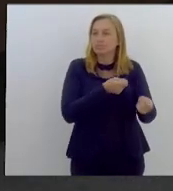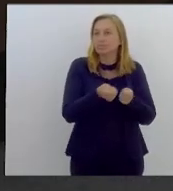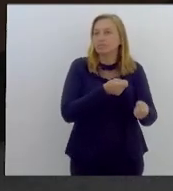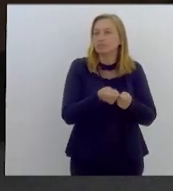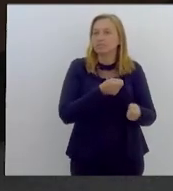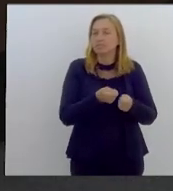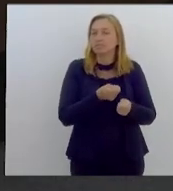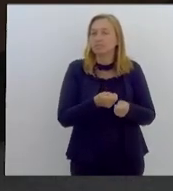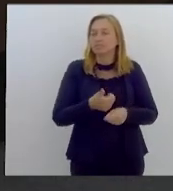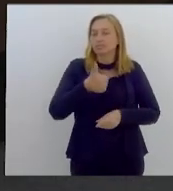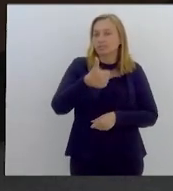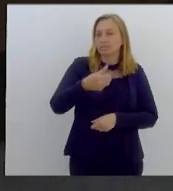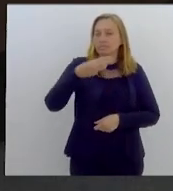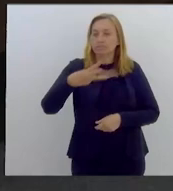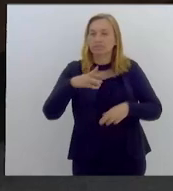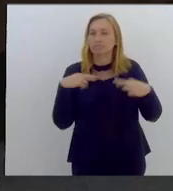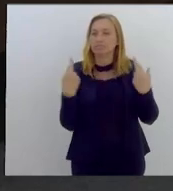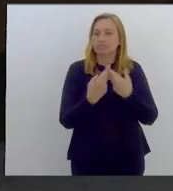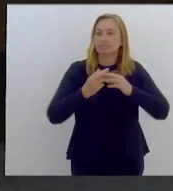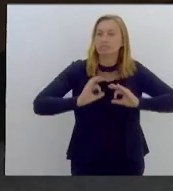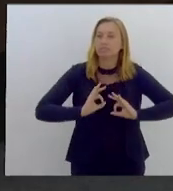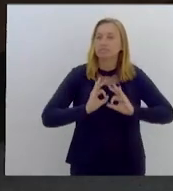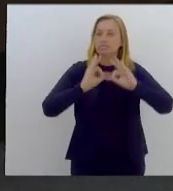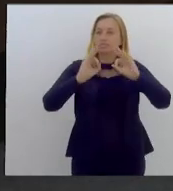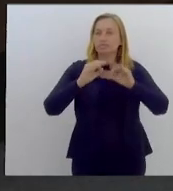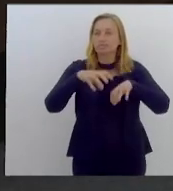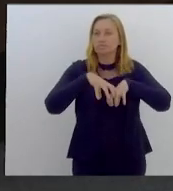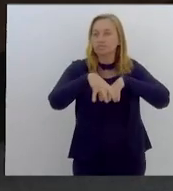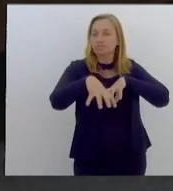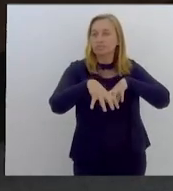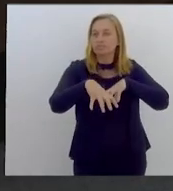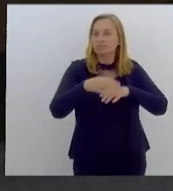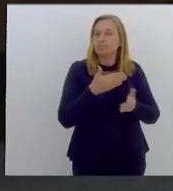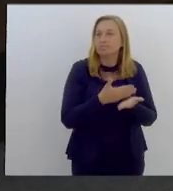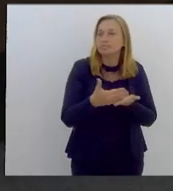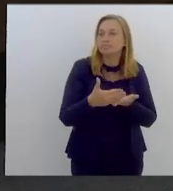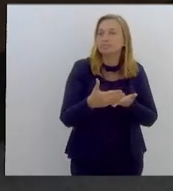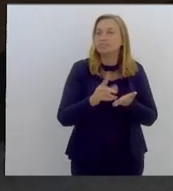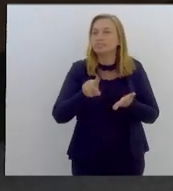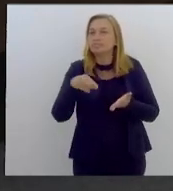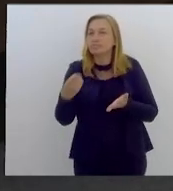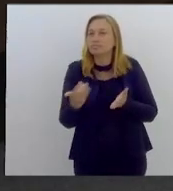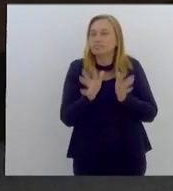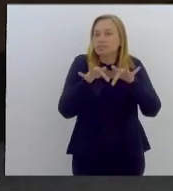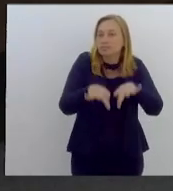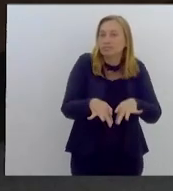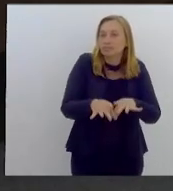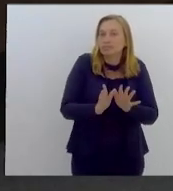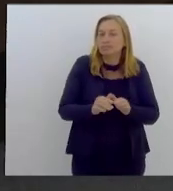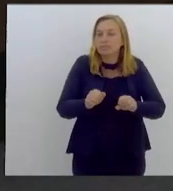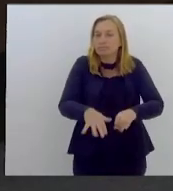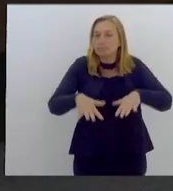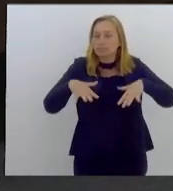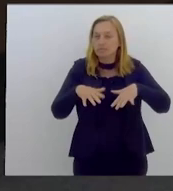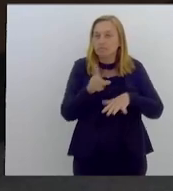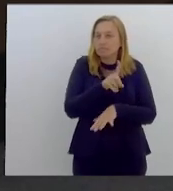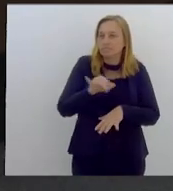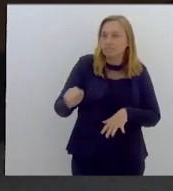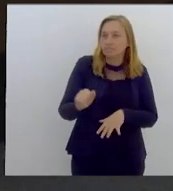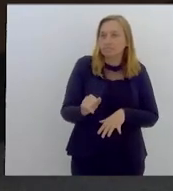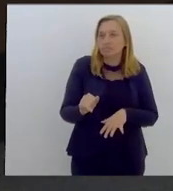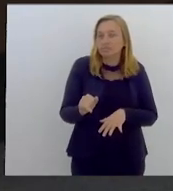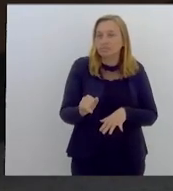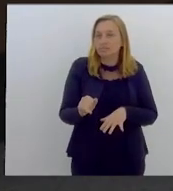Controle para a 13ª reunião extraordinária remota, para iniciar, logo após o término das sessões plenárias desta data, por